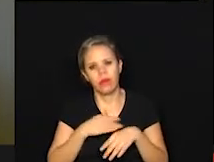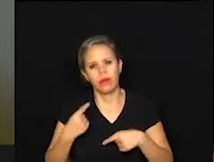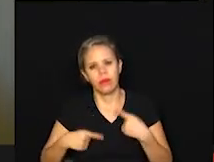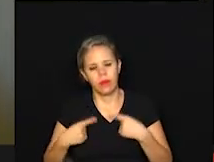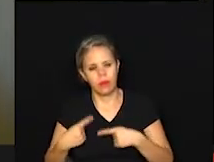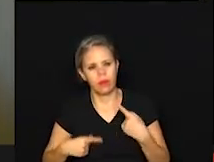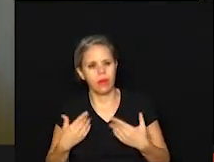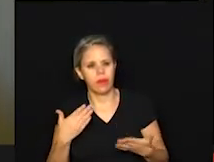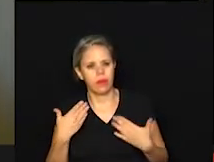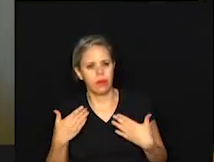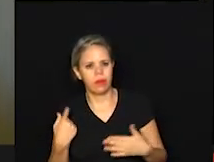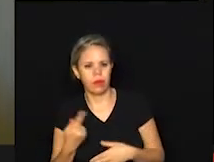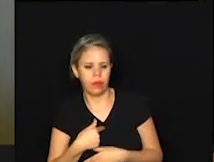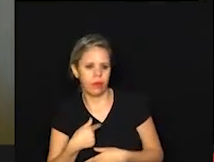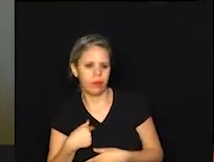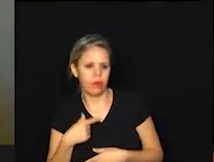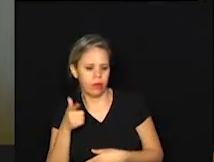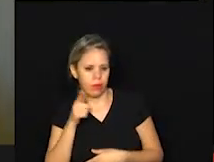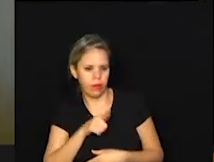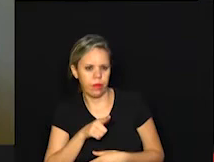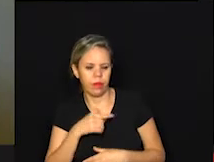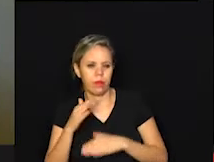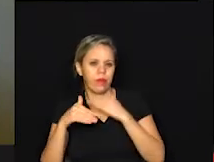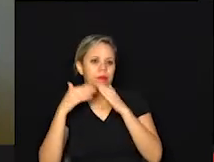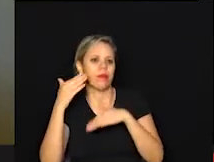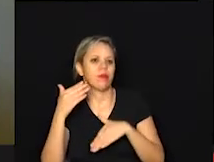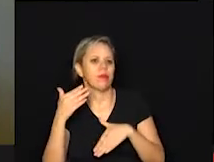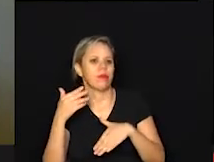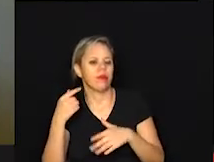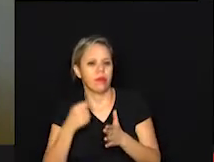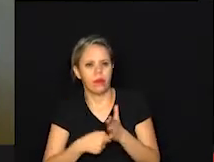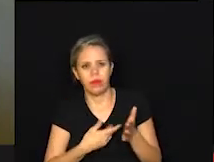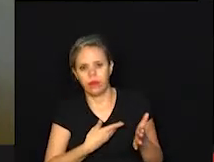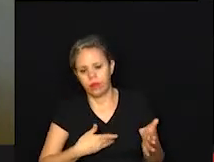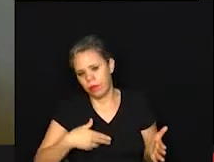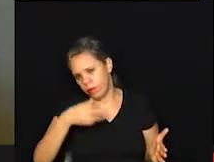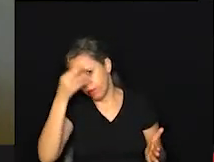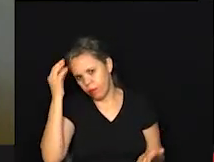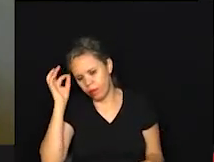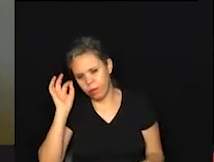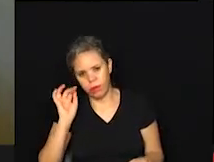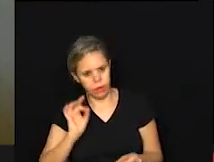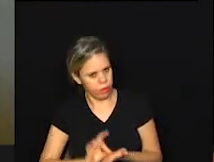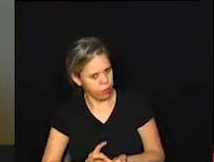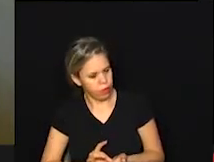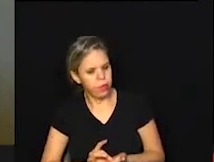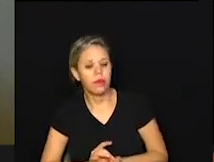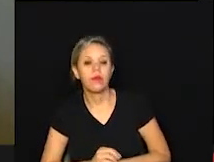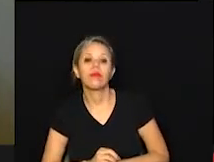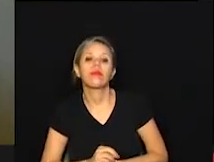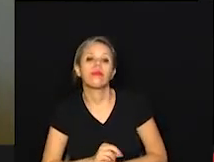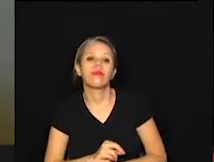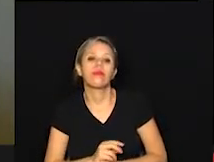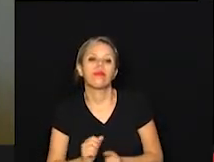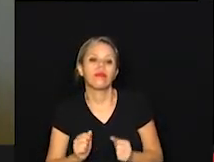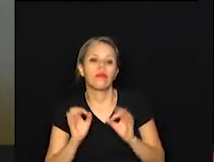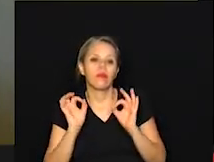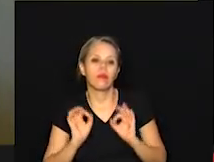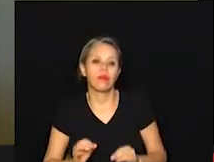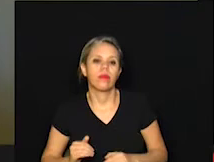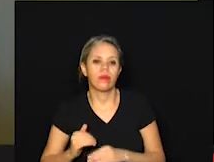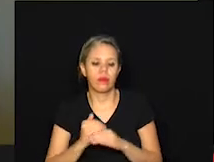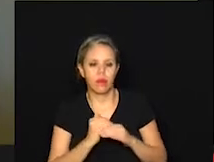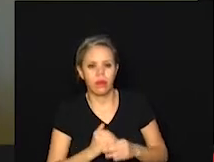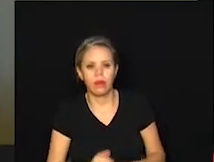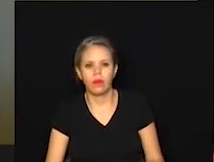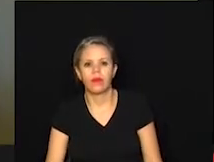é debatendo que a gente vai conseguir construir uma política pública real, efetiva, justa e